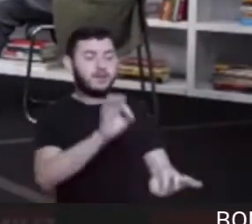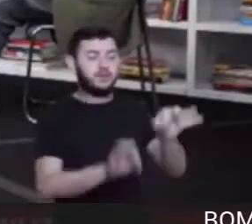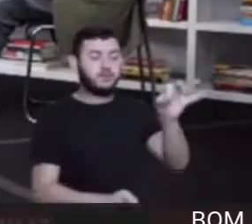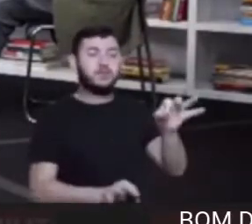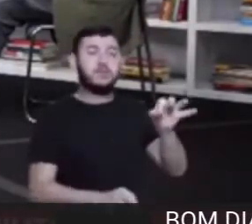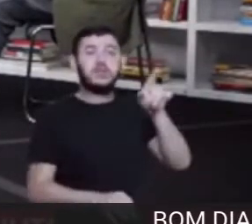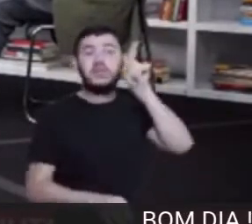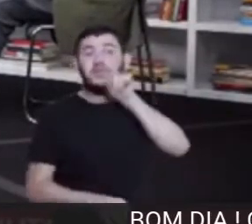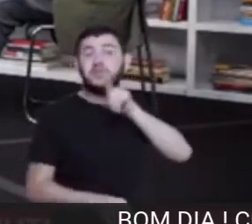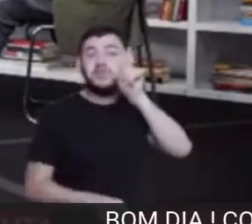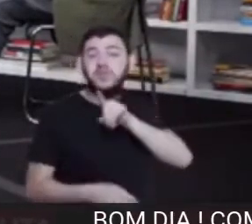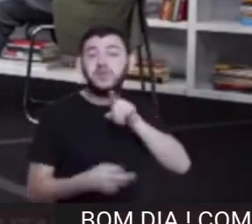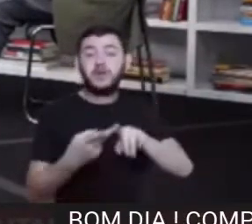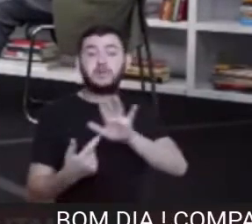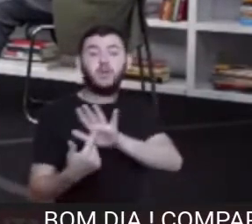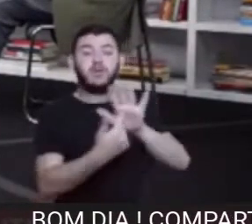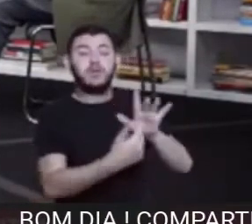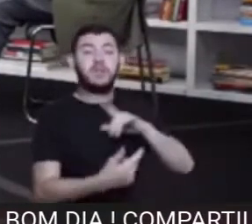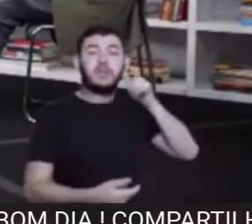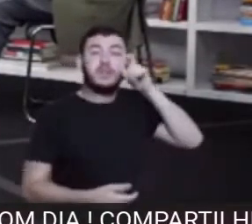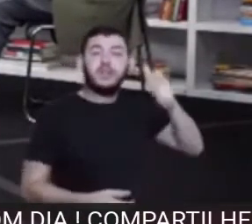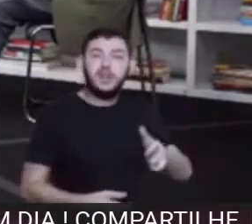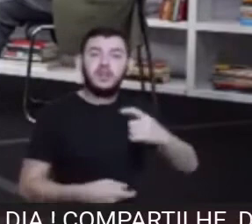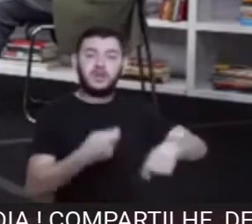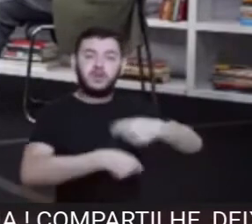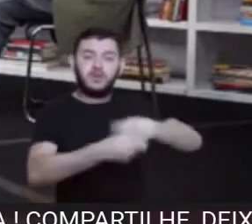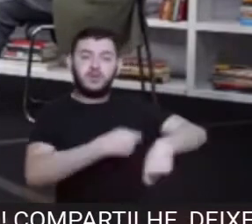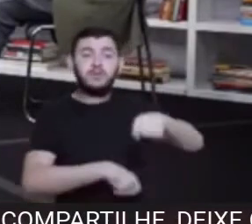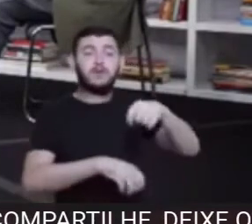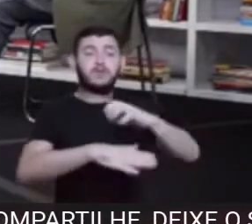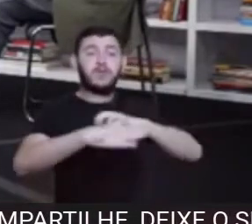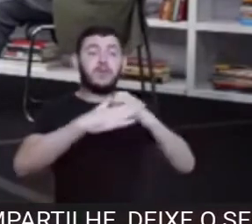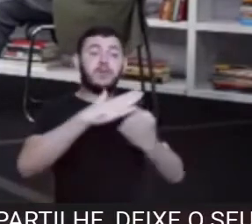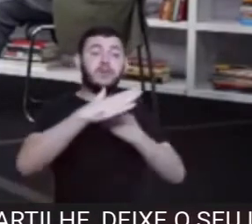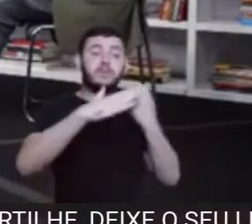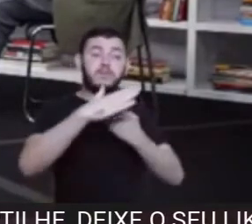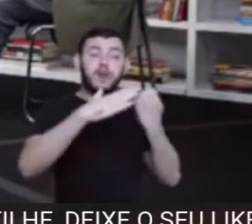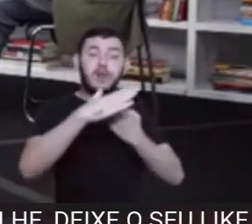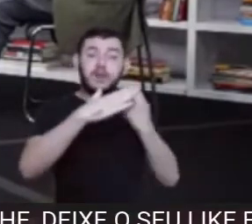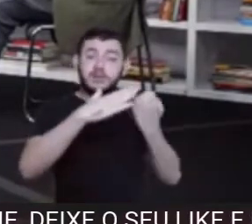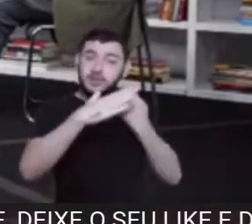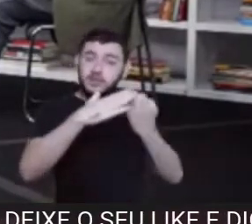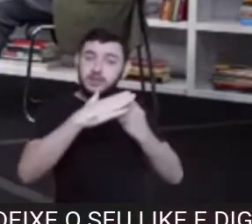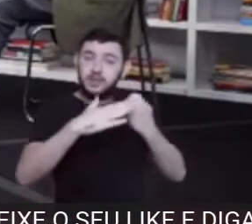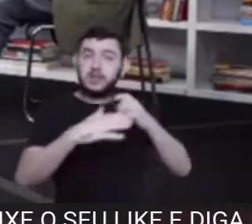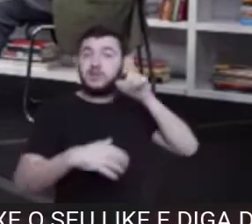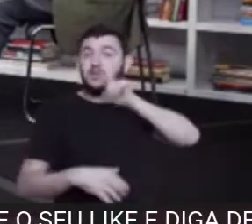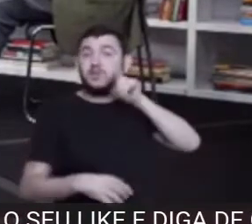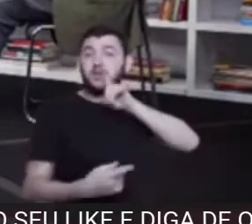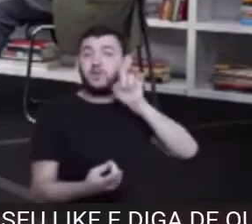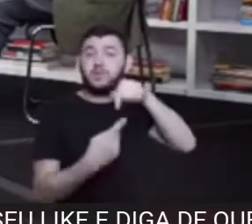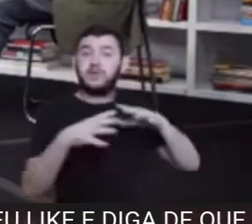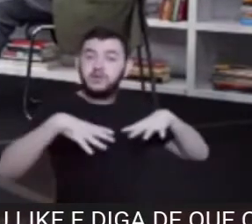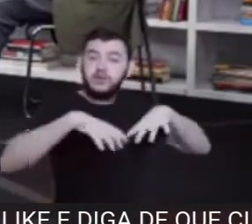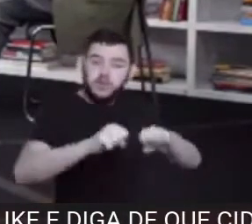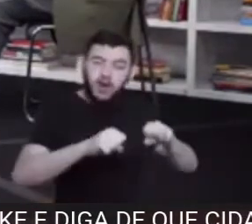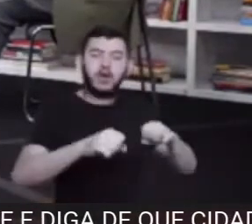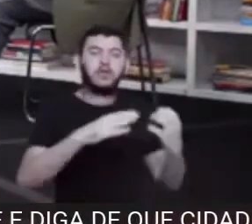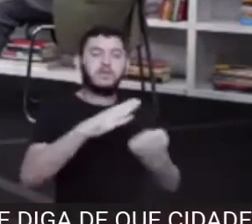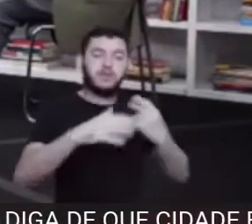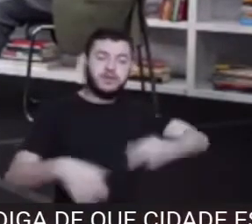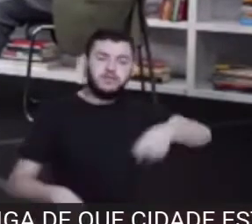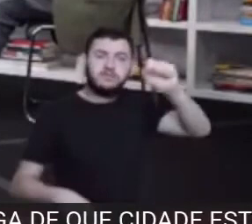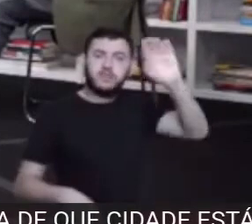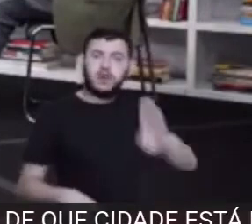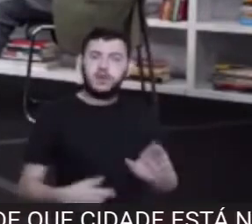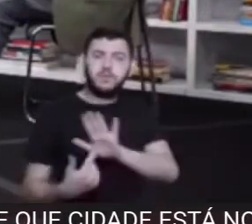interesses econômicos das empresas americanas para multar as empresas brasileiras, a gente provava que tinha interesse do Ministério Público Suíço para